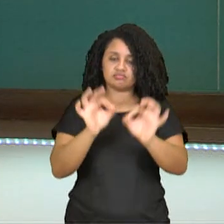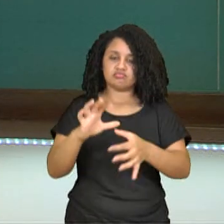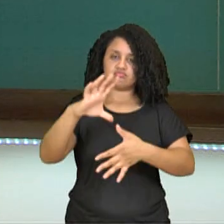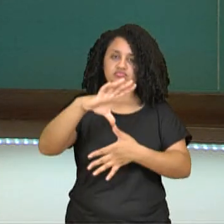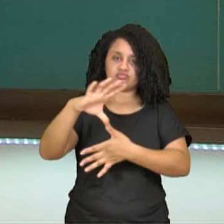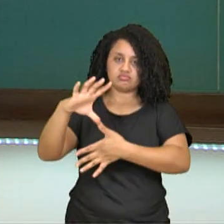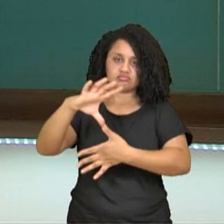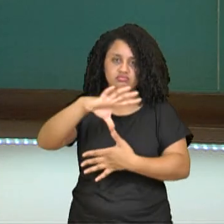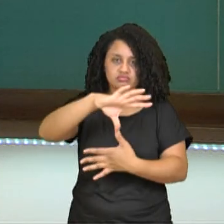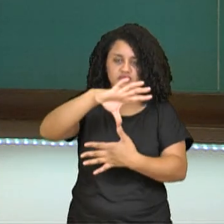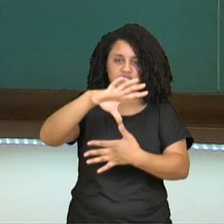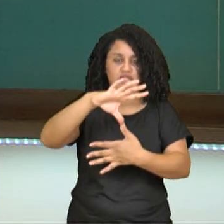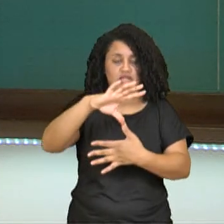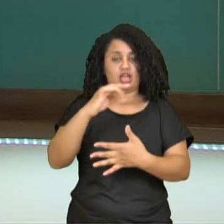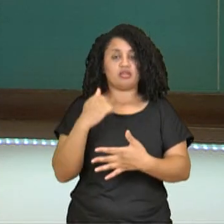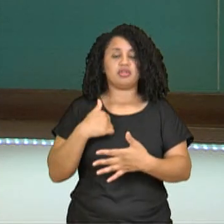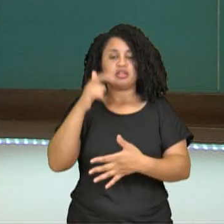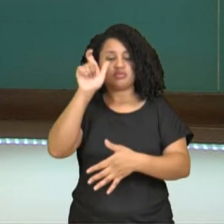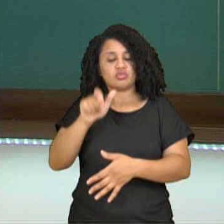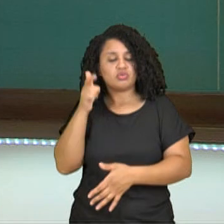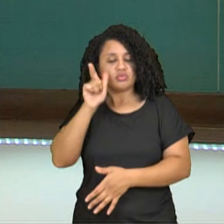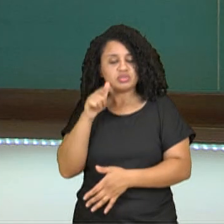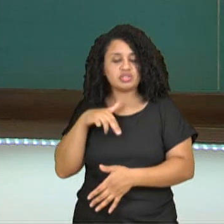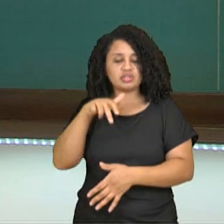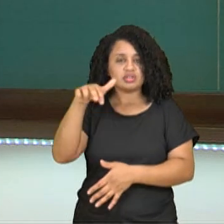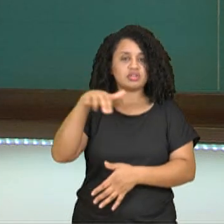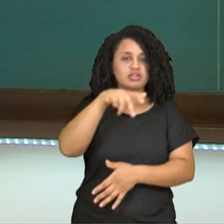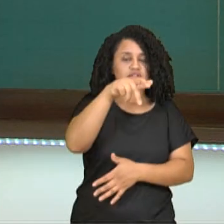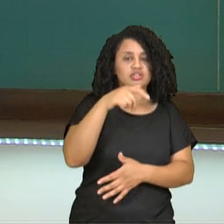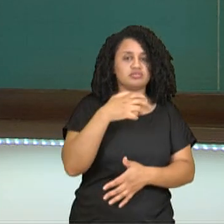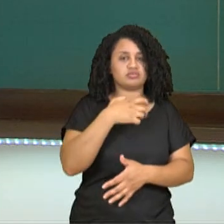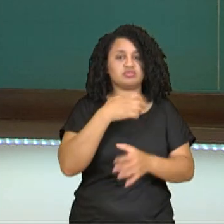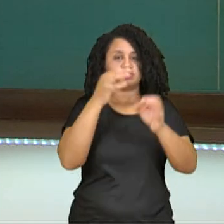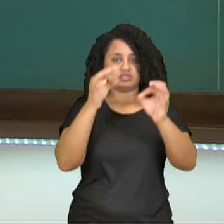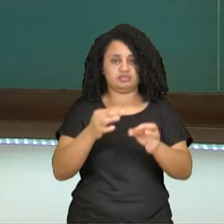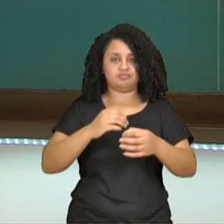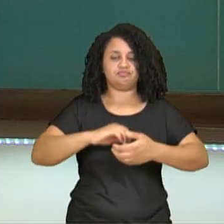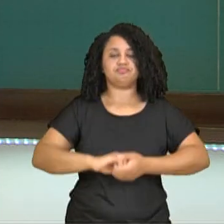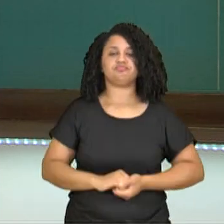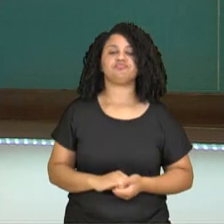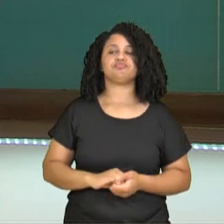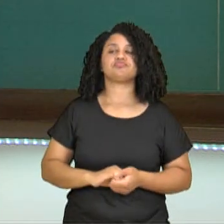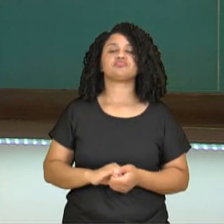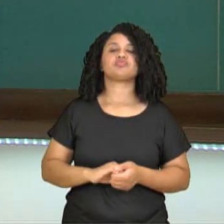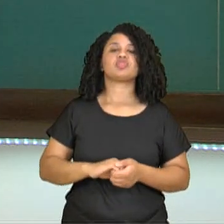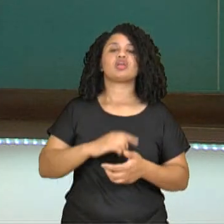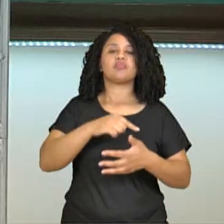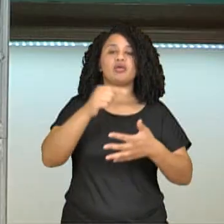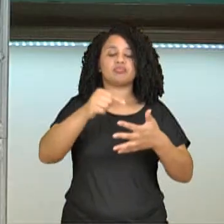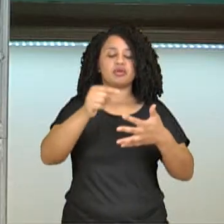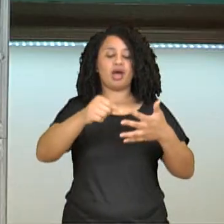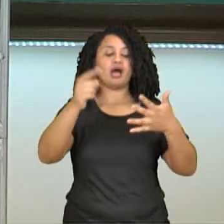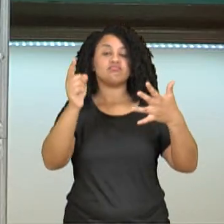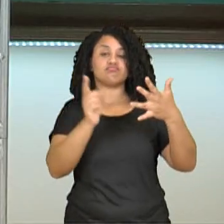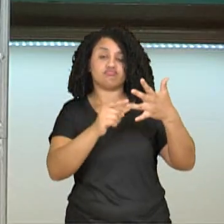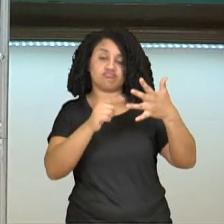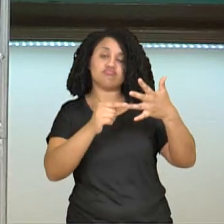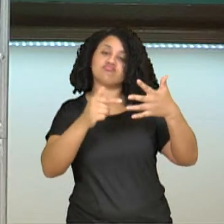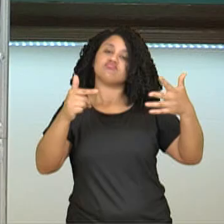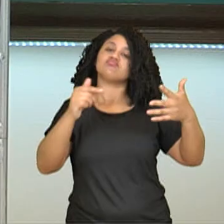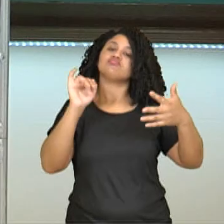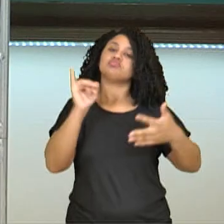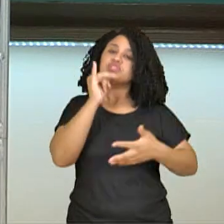possibilidade de um correto deslocamento seu na superfície terrestre. Outro elemento fundamental do mapa